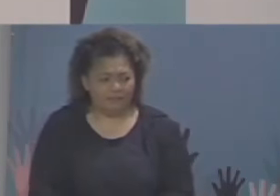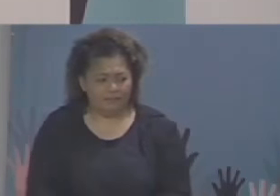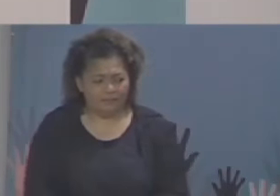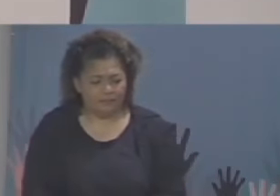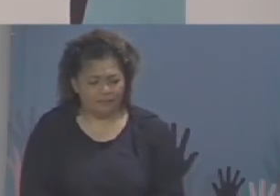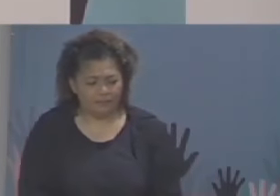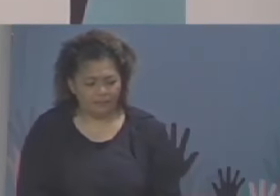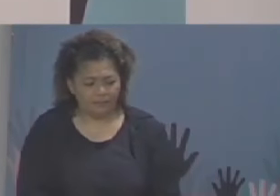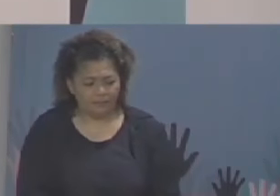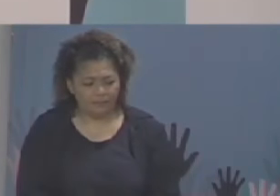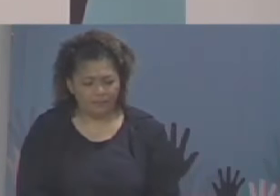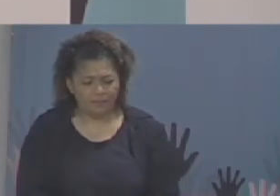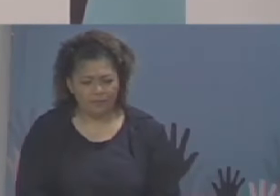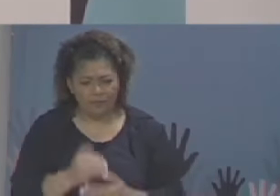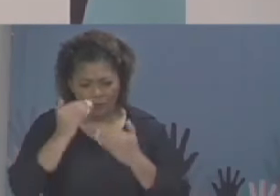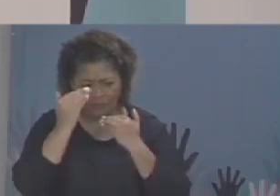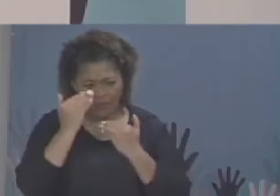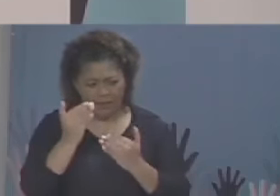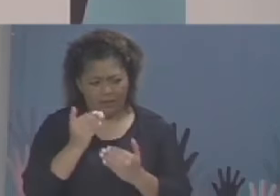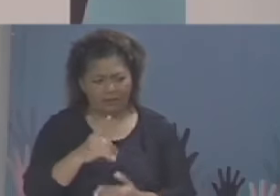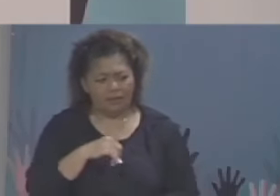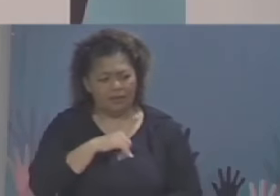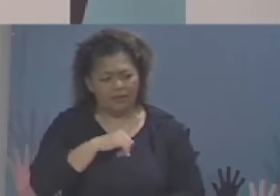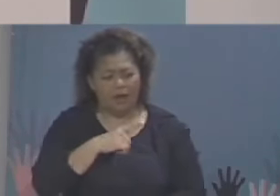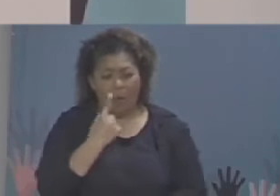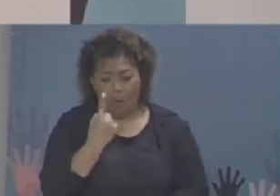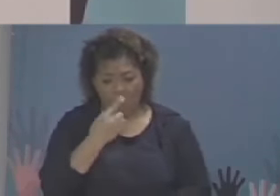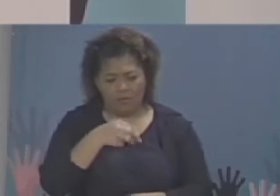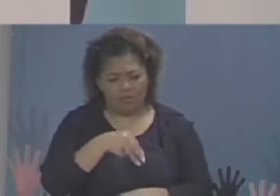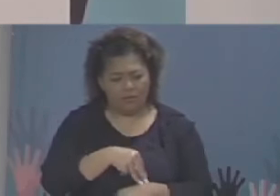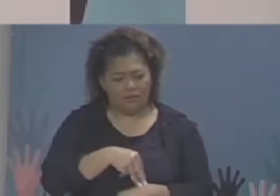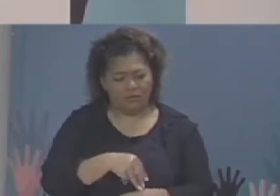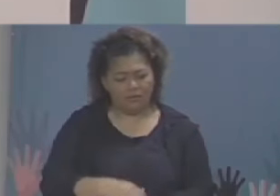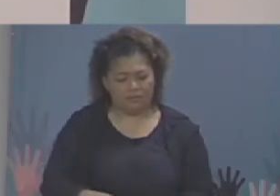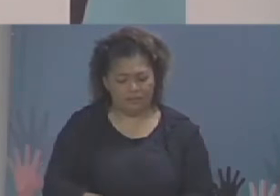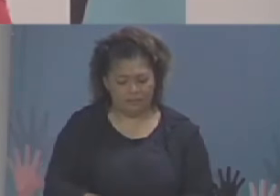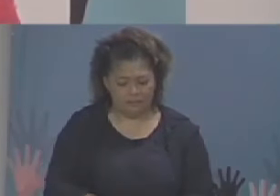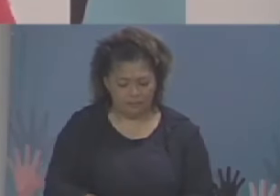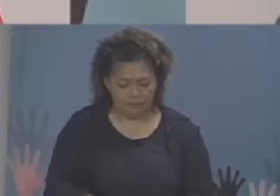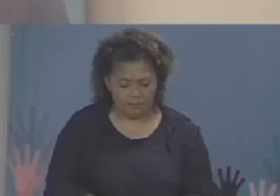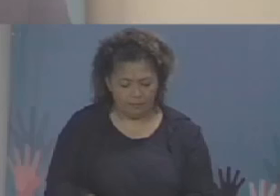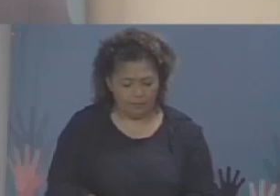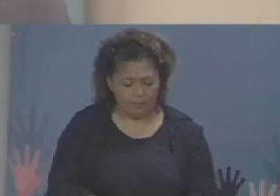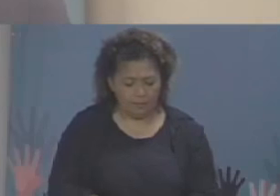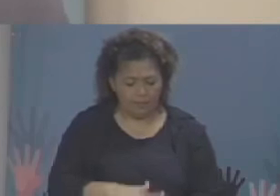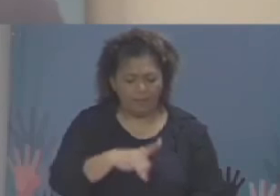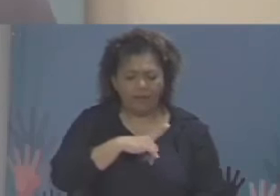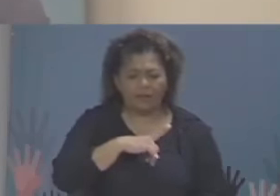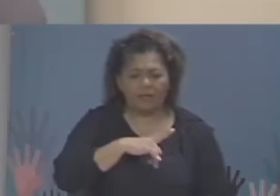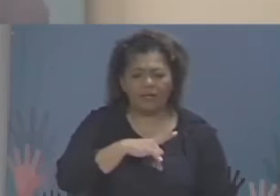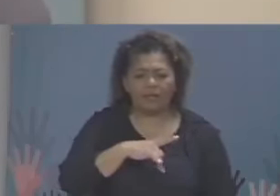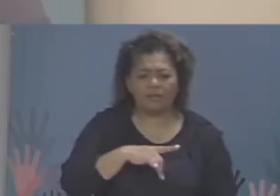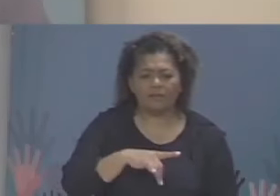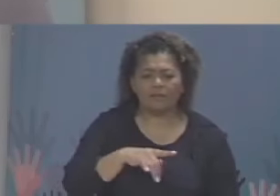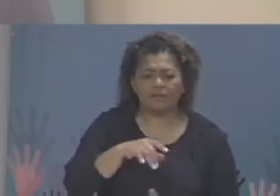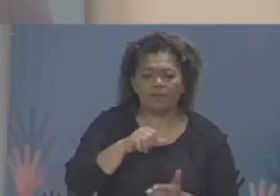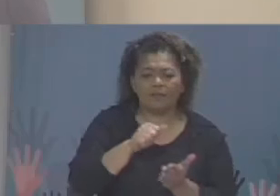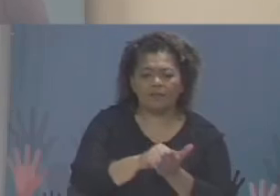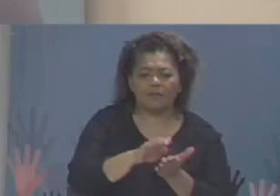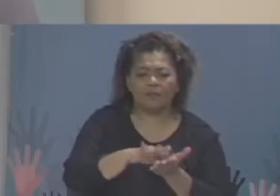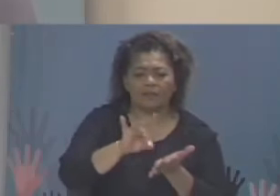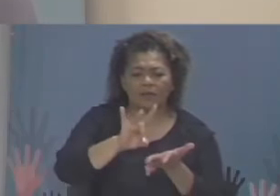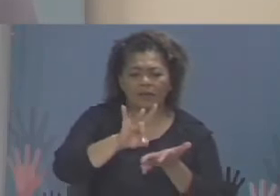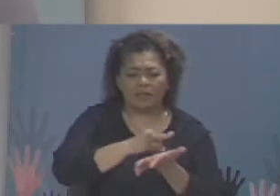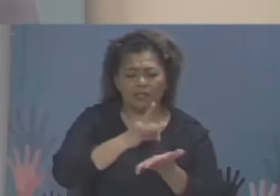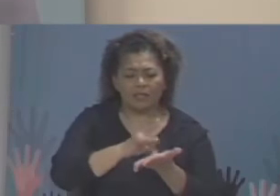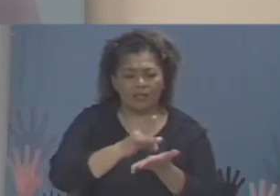Candidato Luiz, terá 1 minuto para a sua réplica. Eu tenho um cadastro no Orienta-Psi. Eu fui uma das primeiras pessoas a fazer o